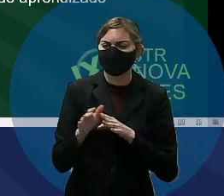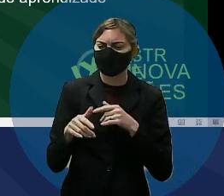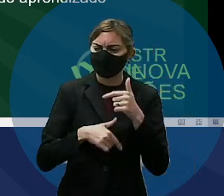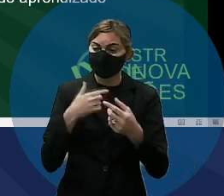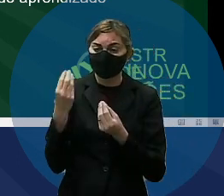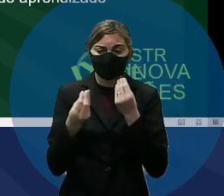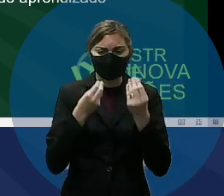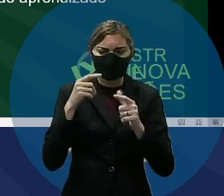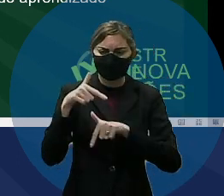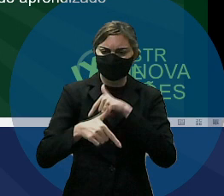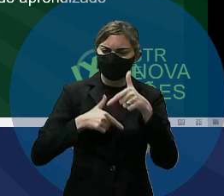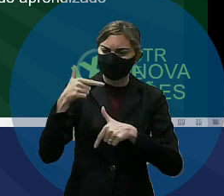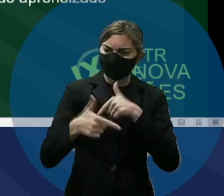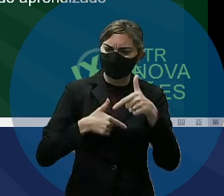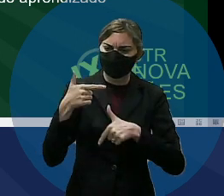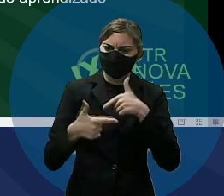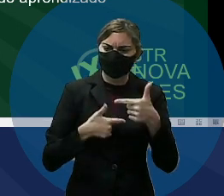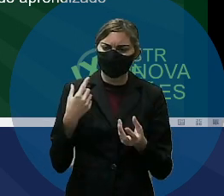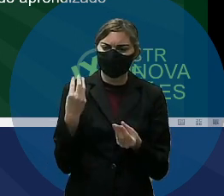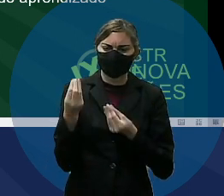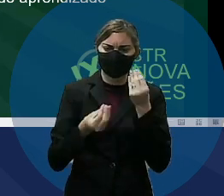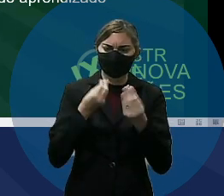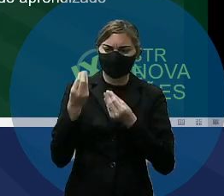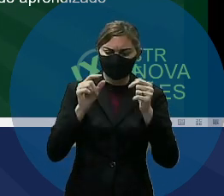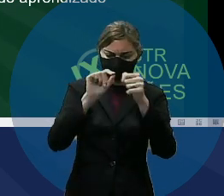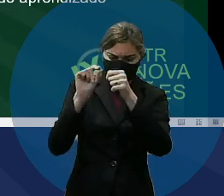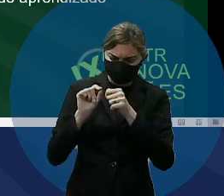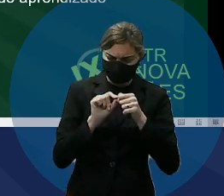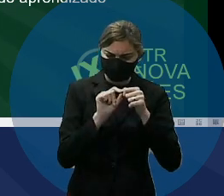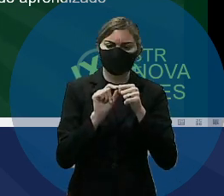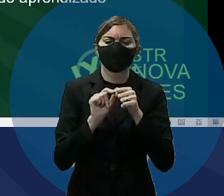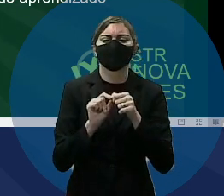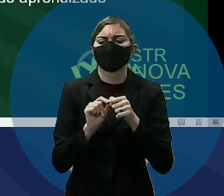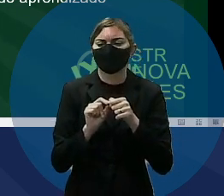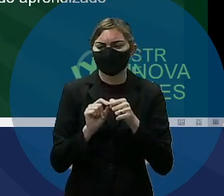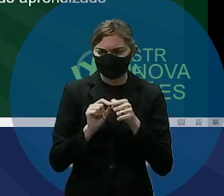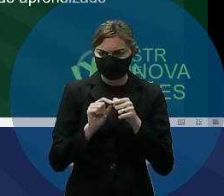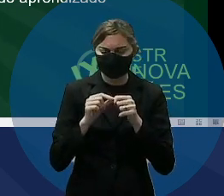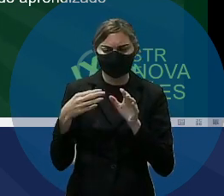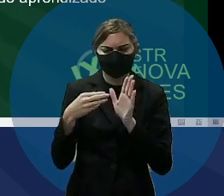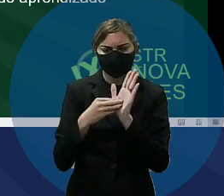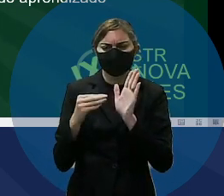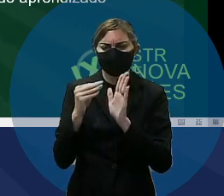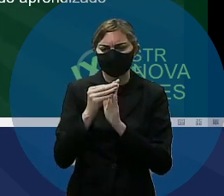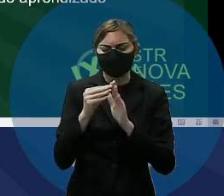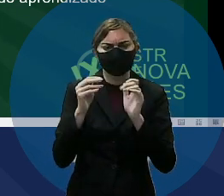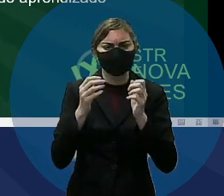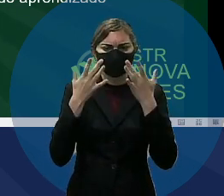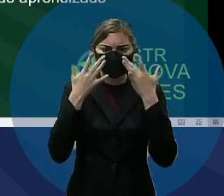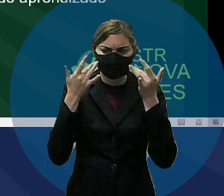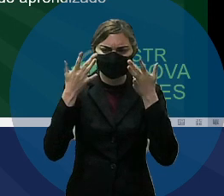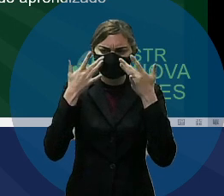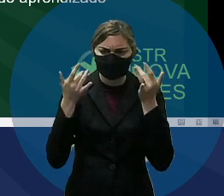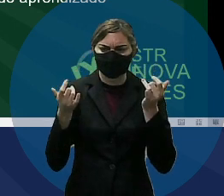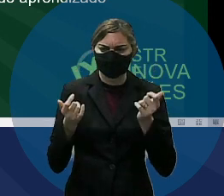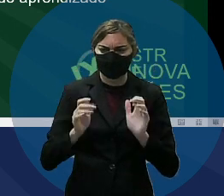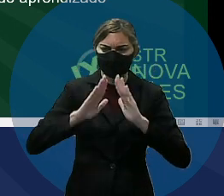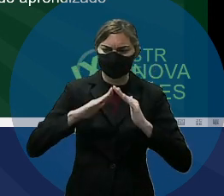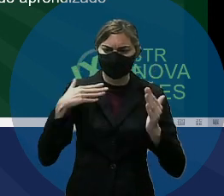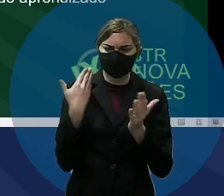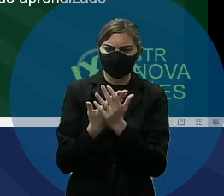trabalhar, como eles confeccionarem para a gente colocar numa exposição na escola, não